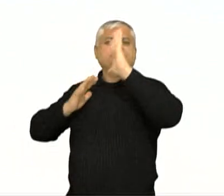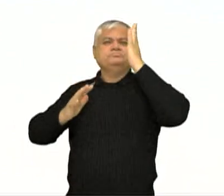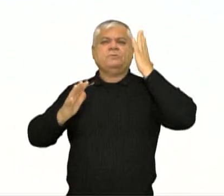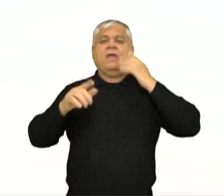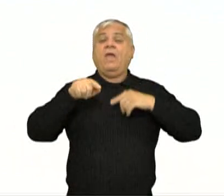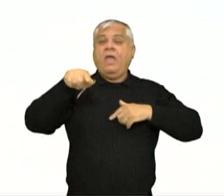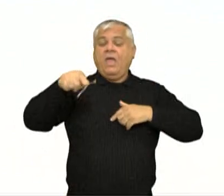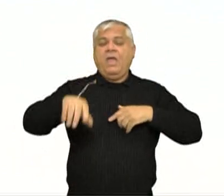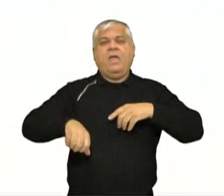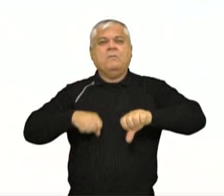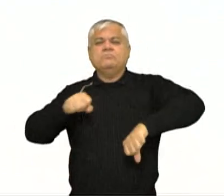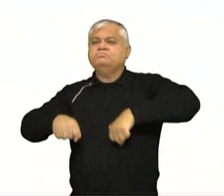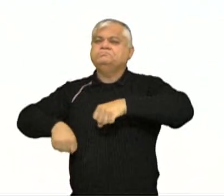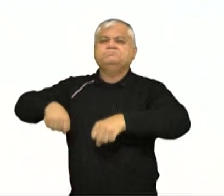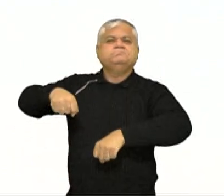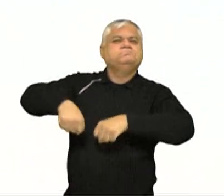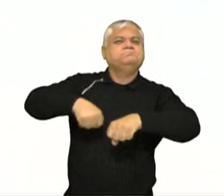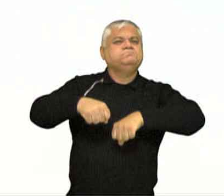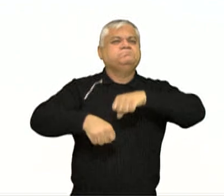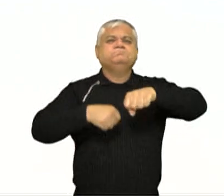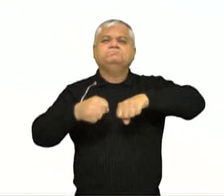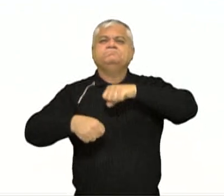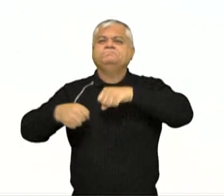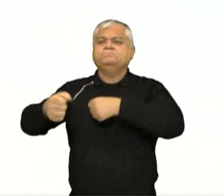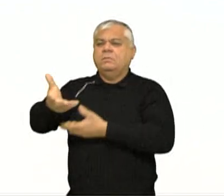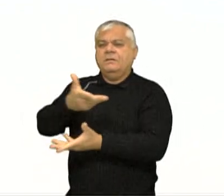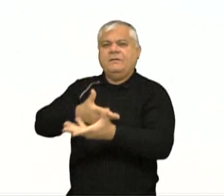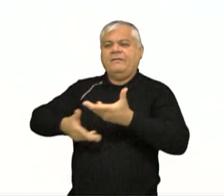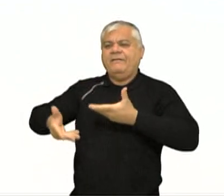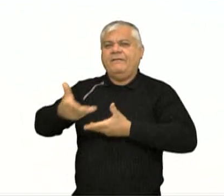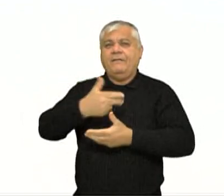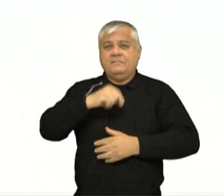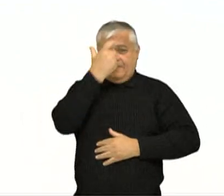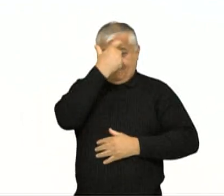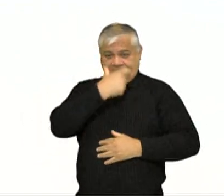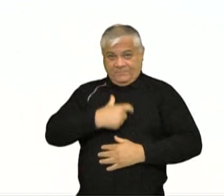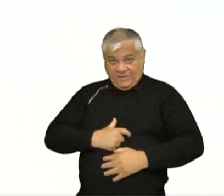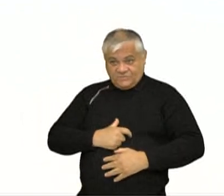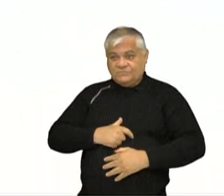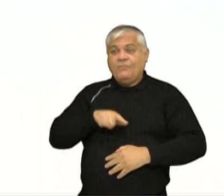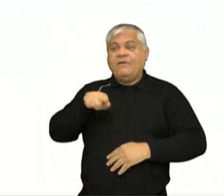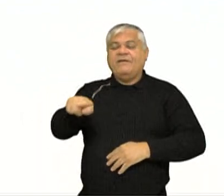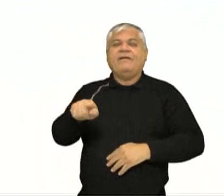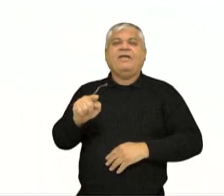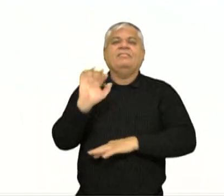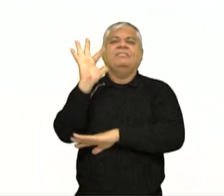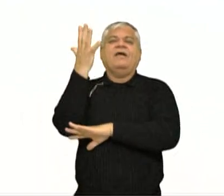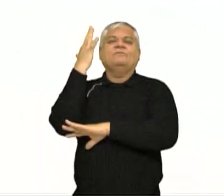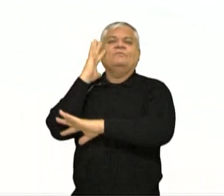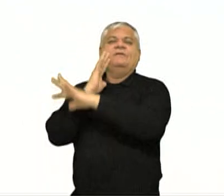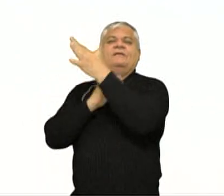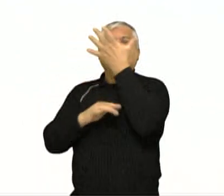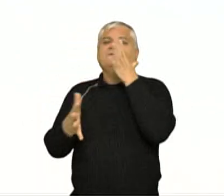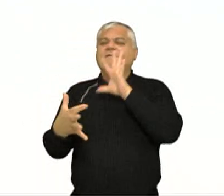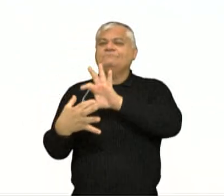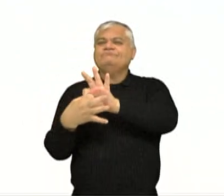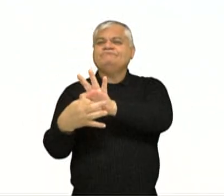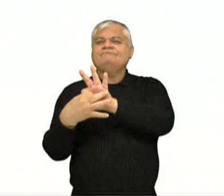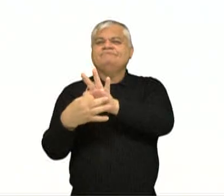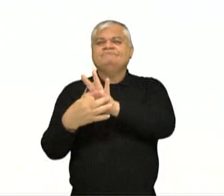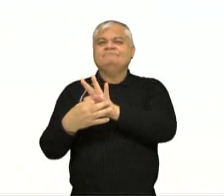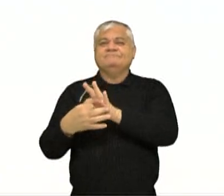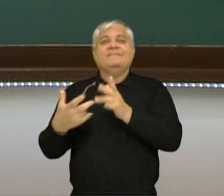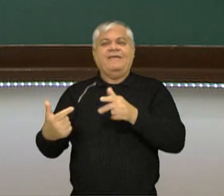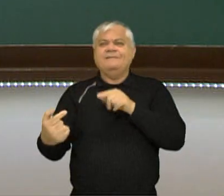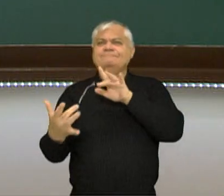dessas práticas há uma integração do praticante com a natureza de um modo geral. Então a gente pode